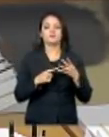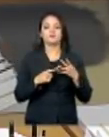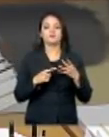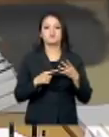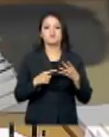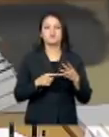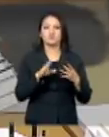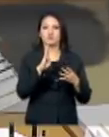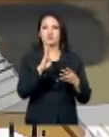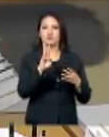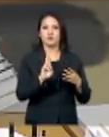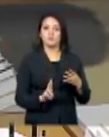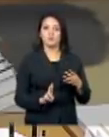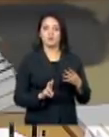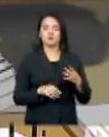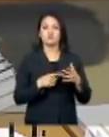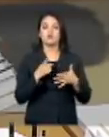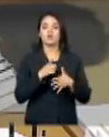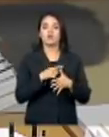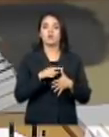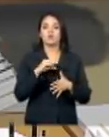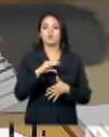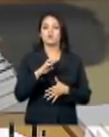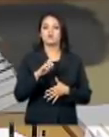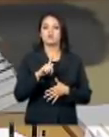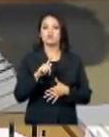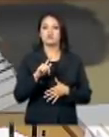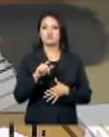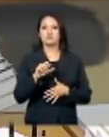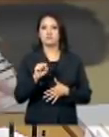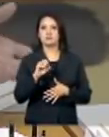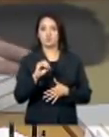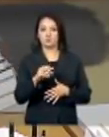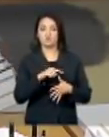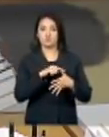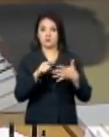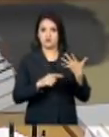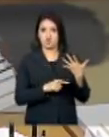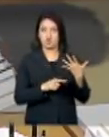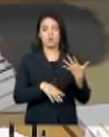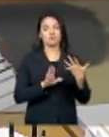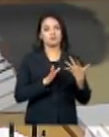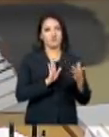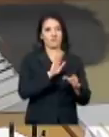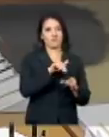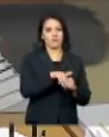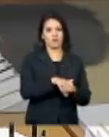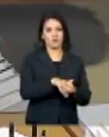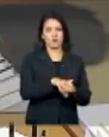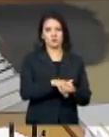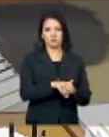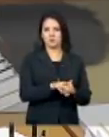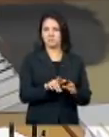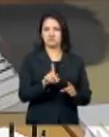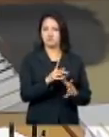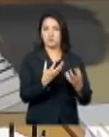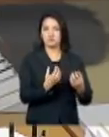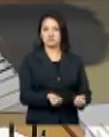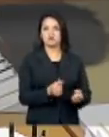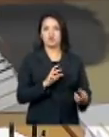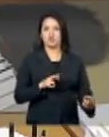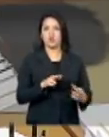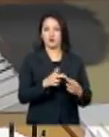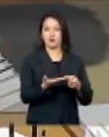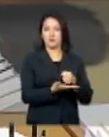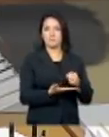roberto barroso eo ministro celso de mello pensei que ia considerada lógica a